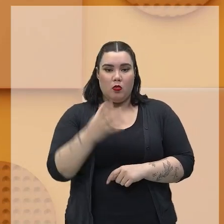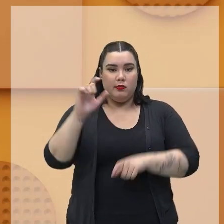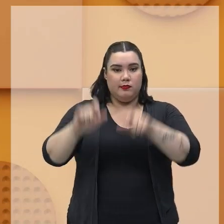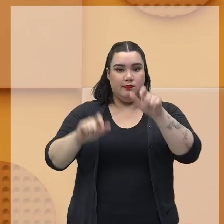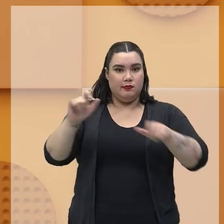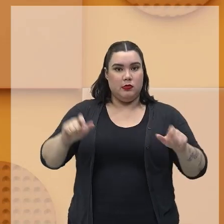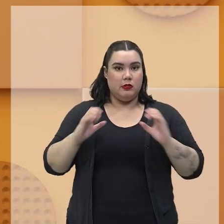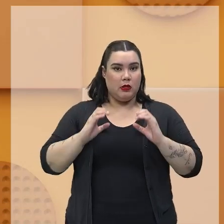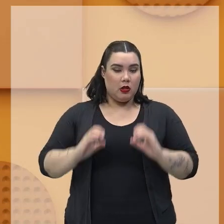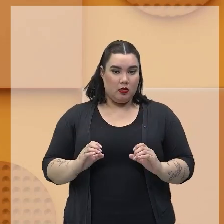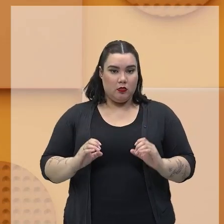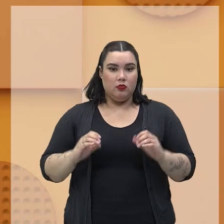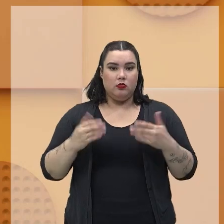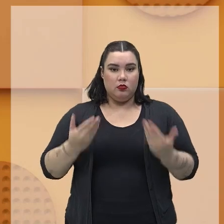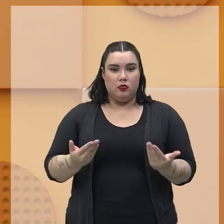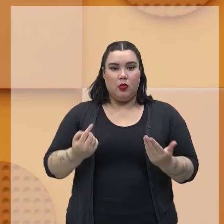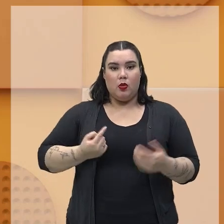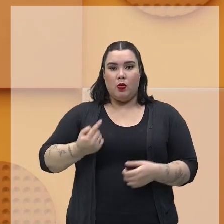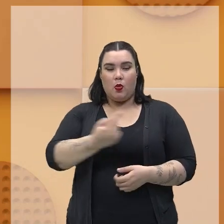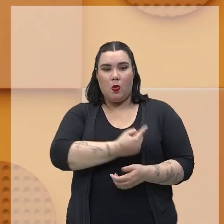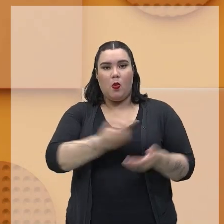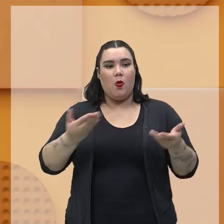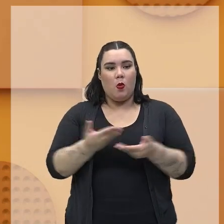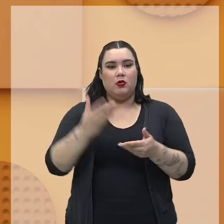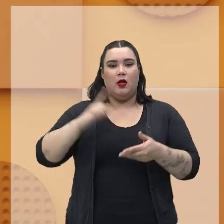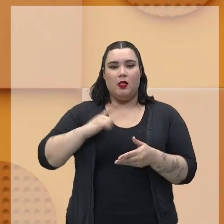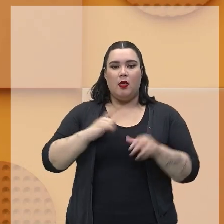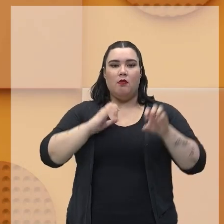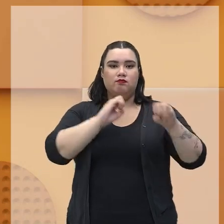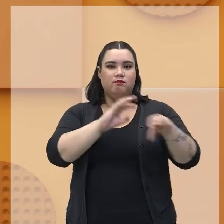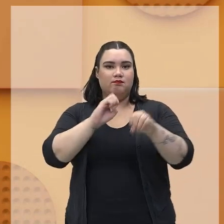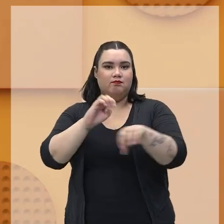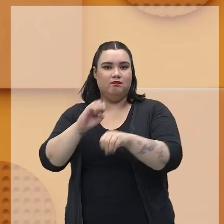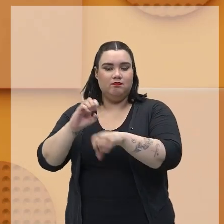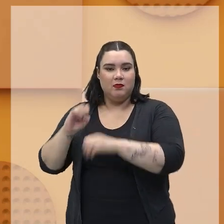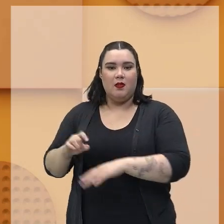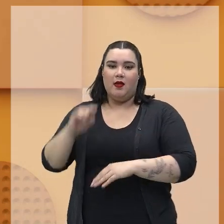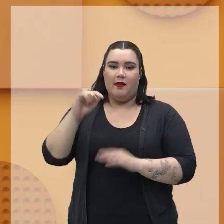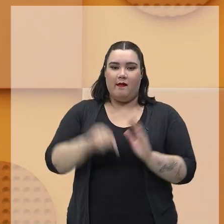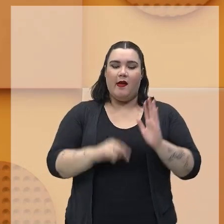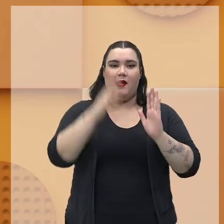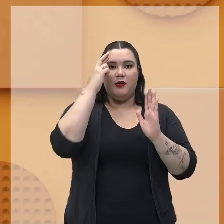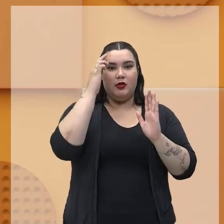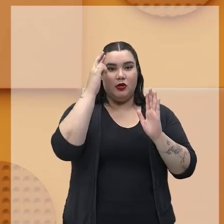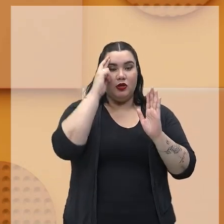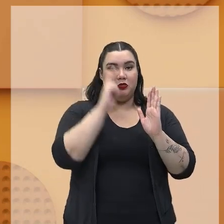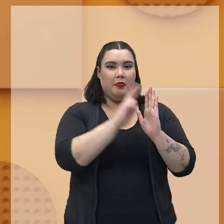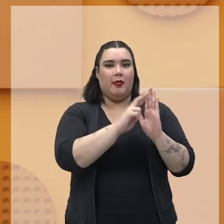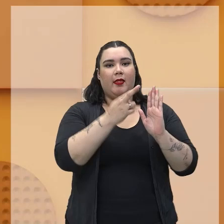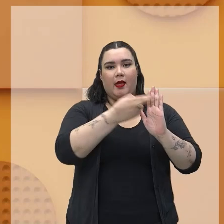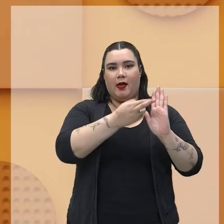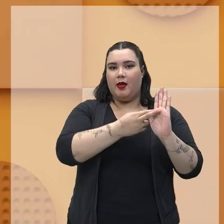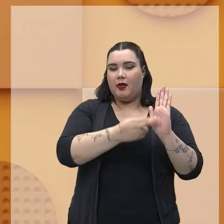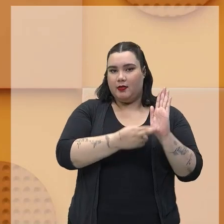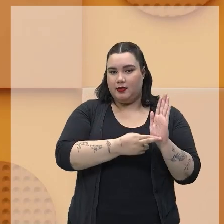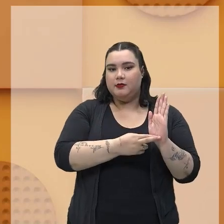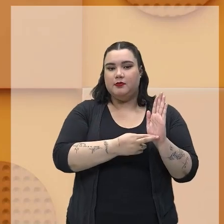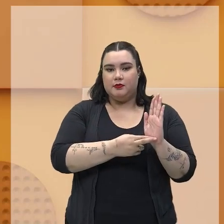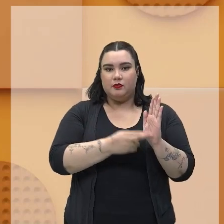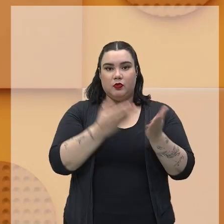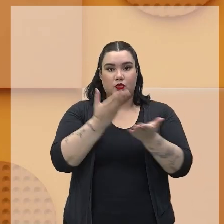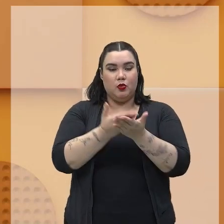seus cidadãos. No caso, a gente está fazendo cumprir, inclusive, essa máxima da Constituição, por meio da